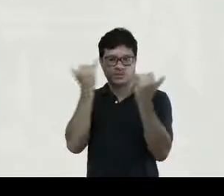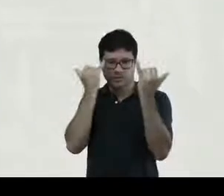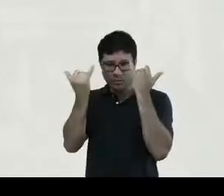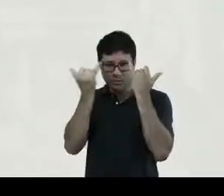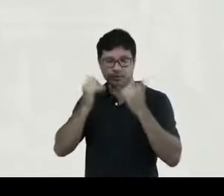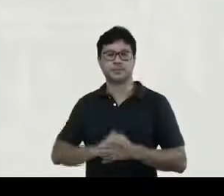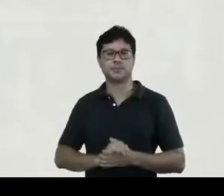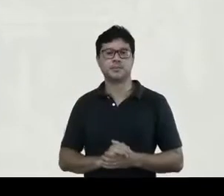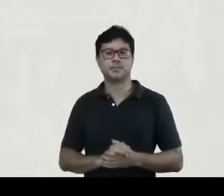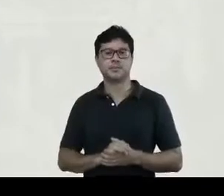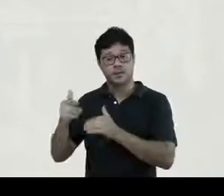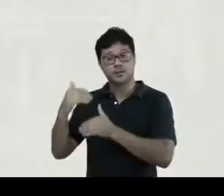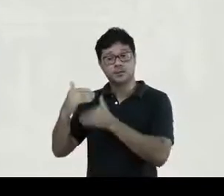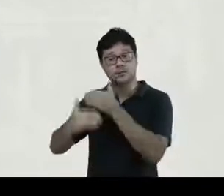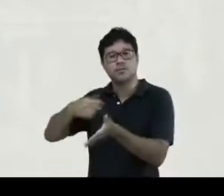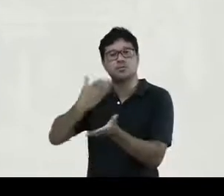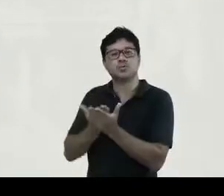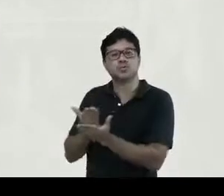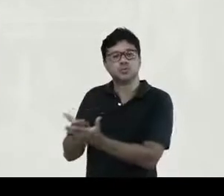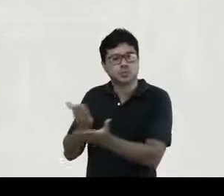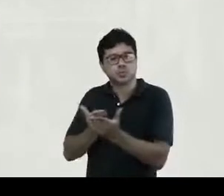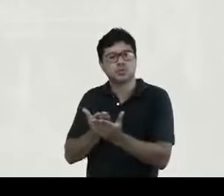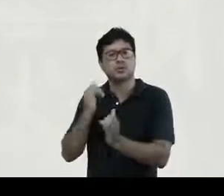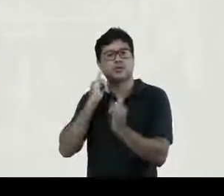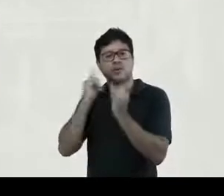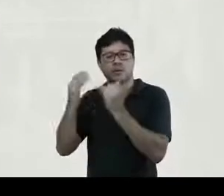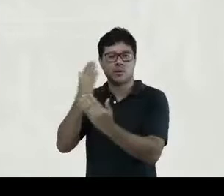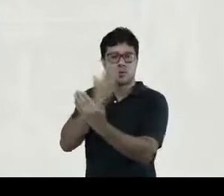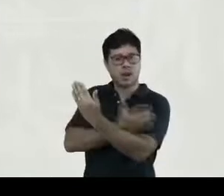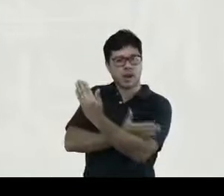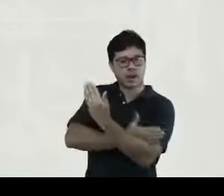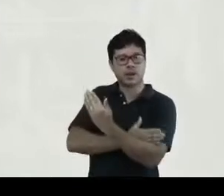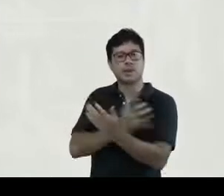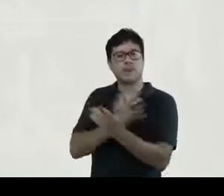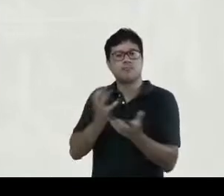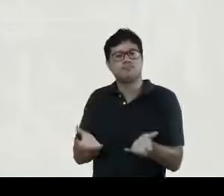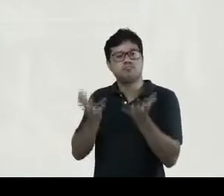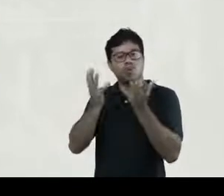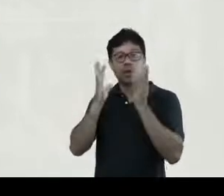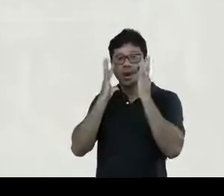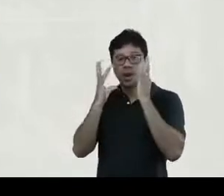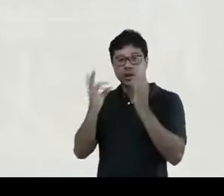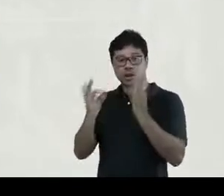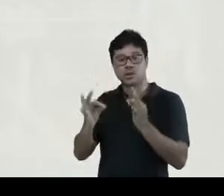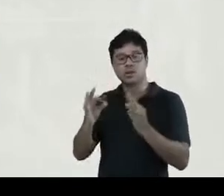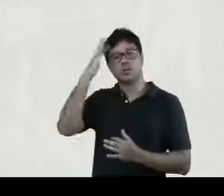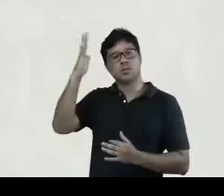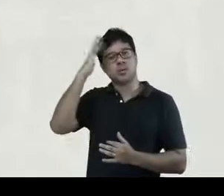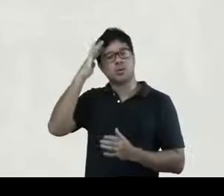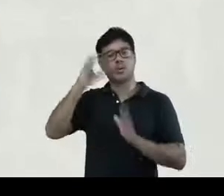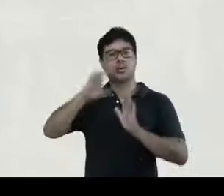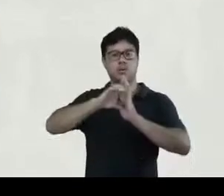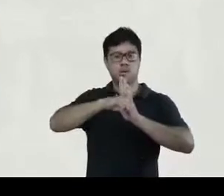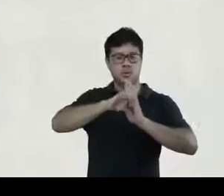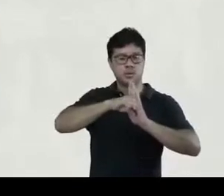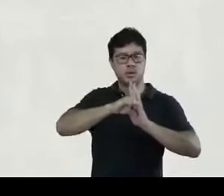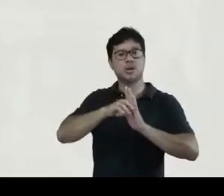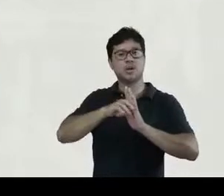informação. Desenvolve estudos em informação e arquivo, com ênfase em aspectos teóricos,